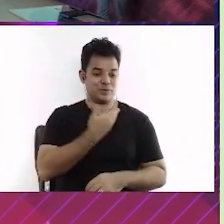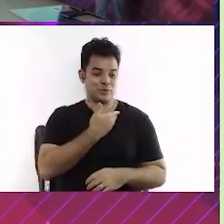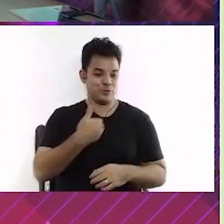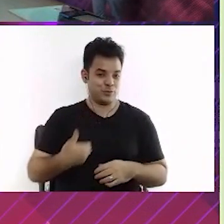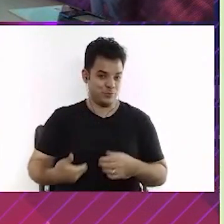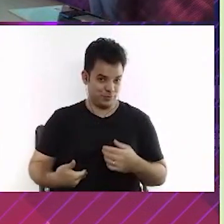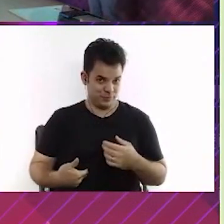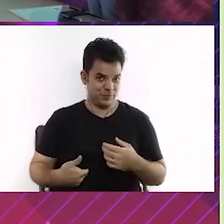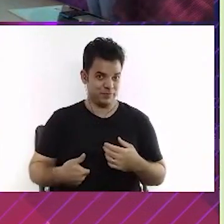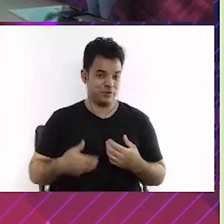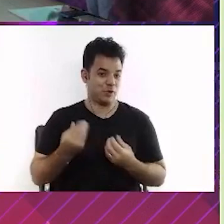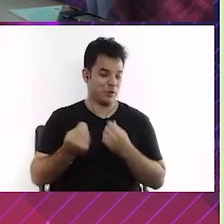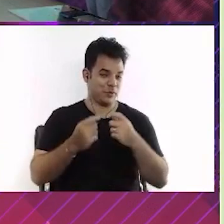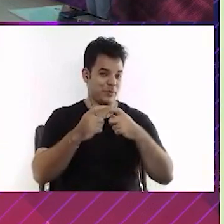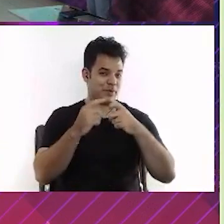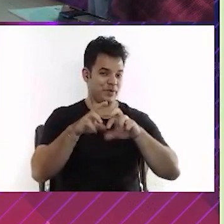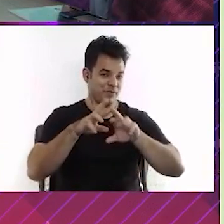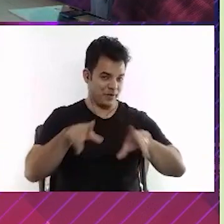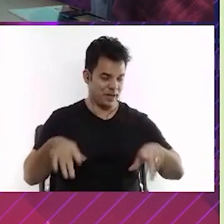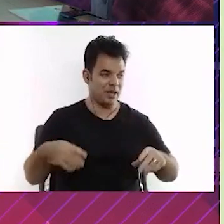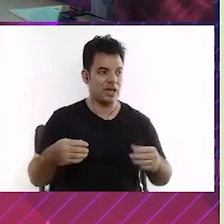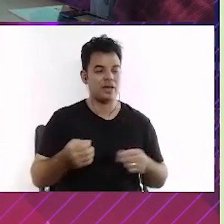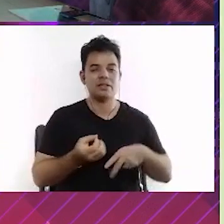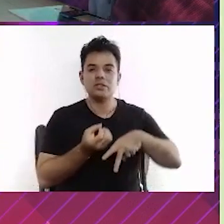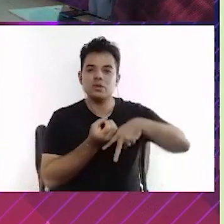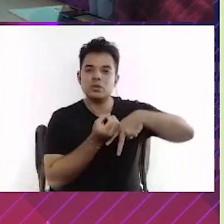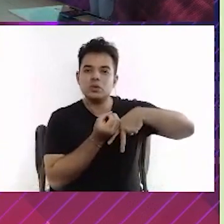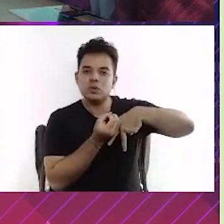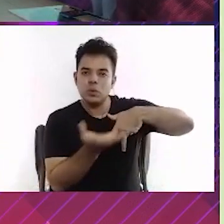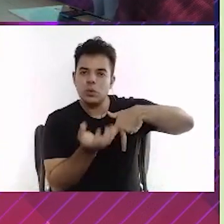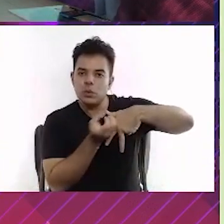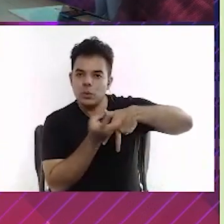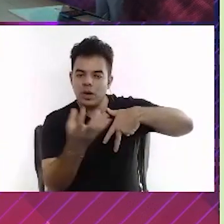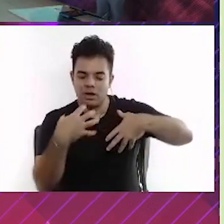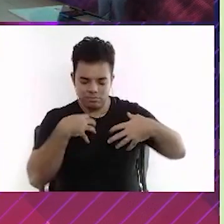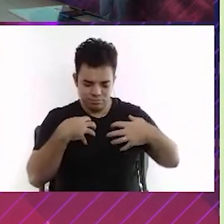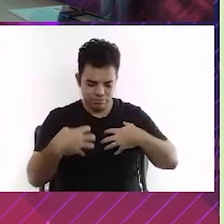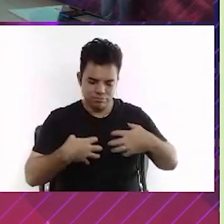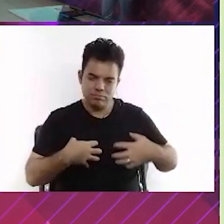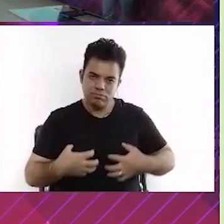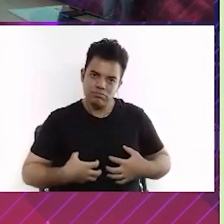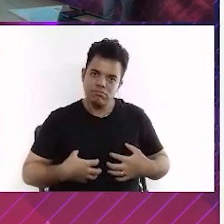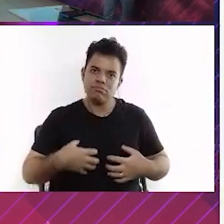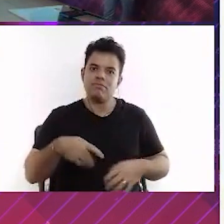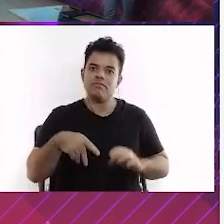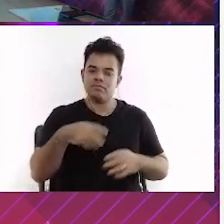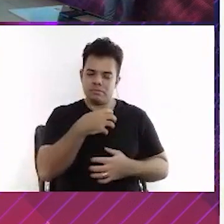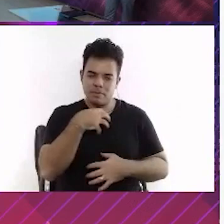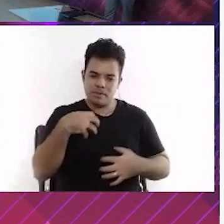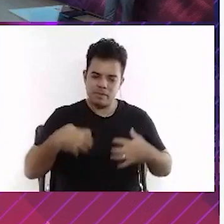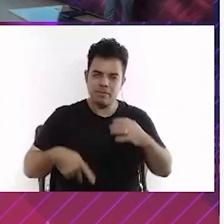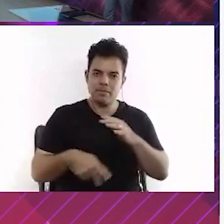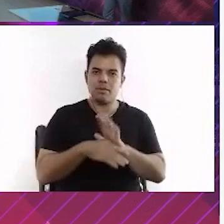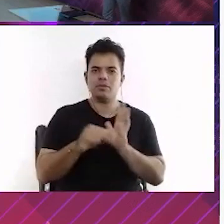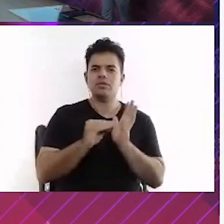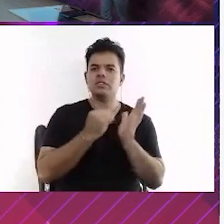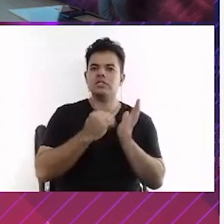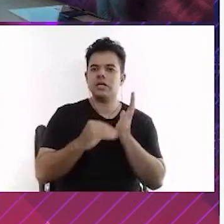pouco de como aumentar as doações de órgãos em um cenário de elevada demanda a partir do design.